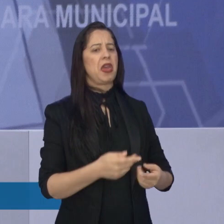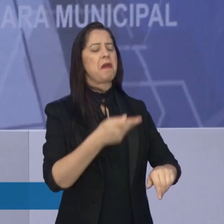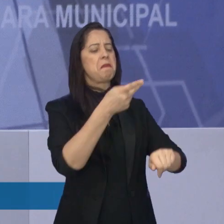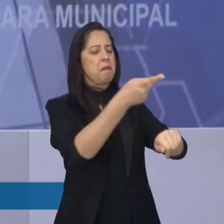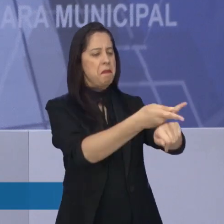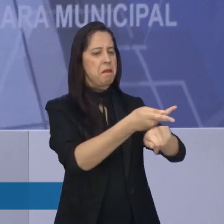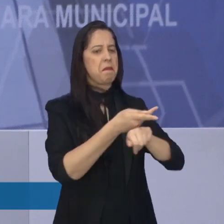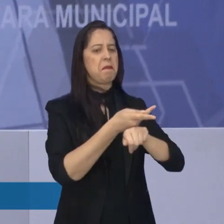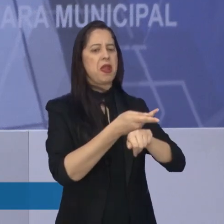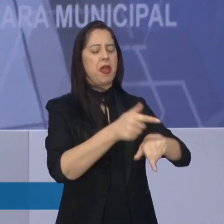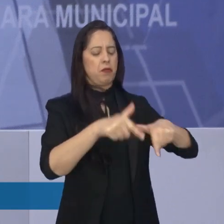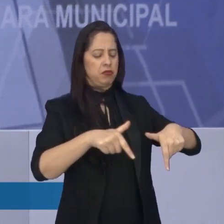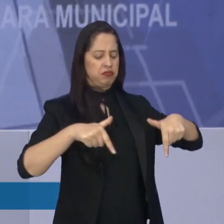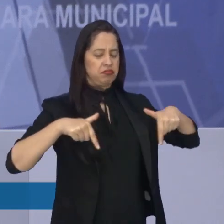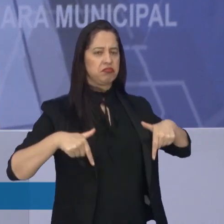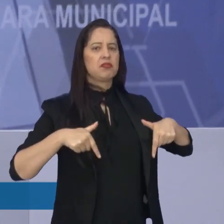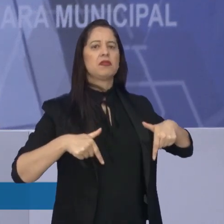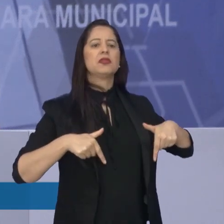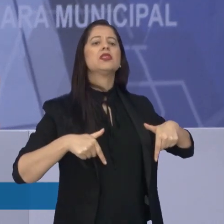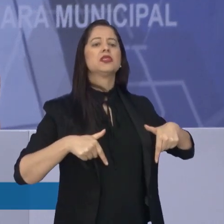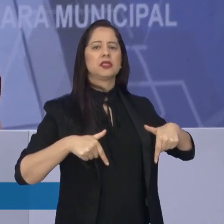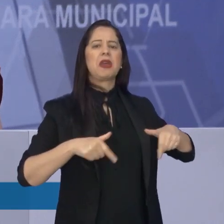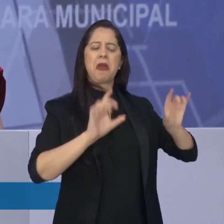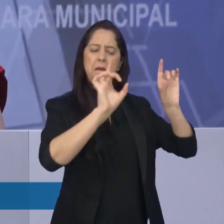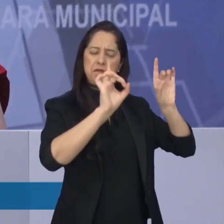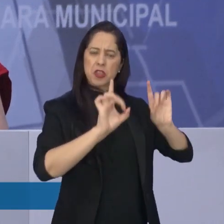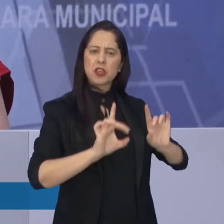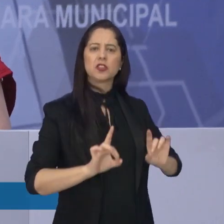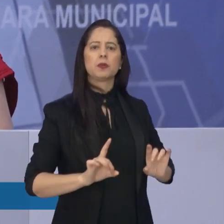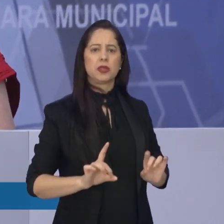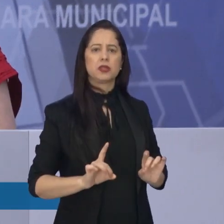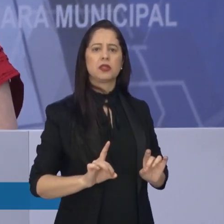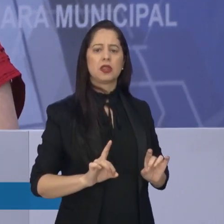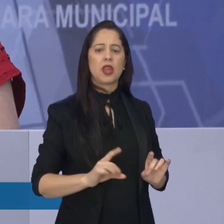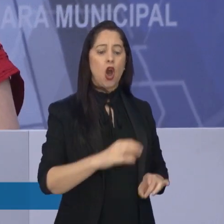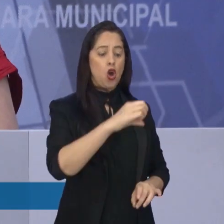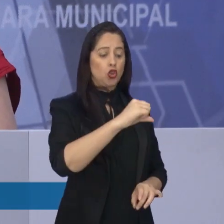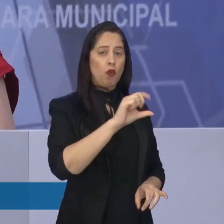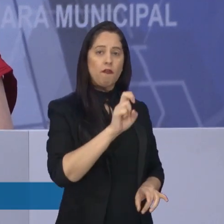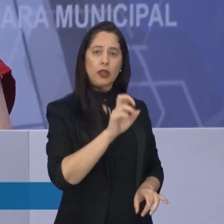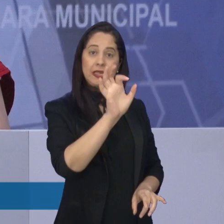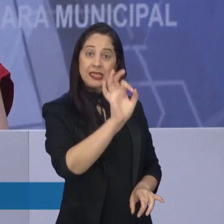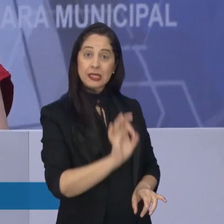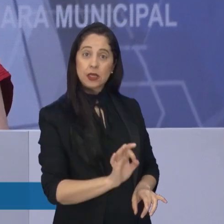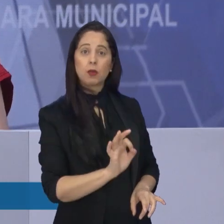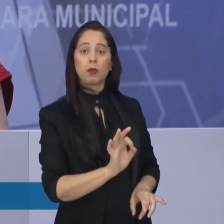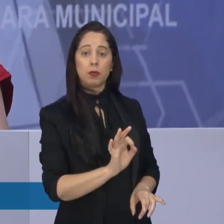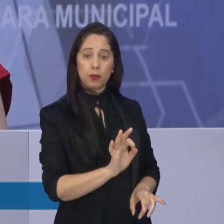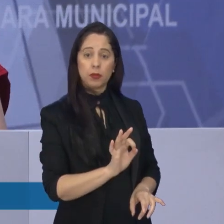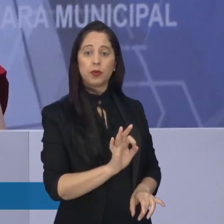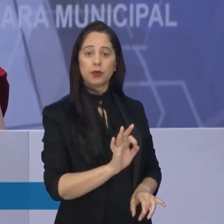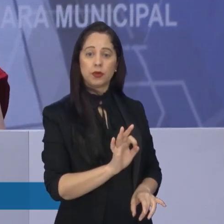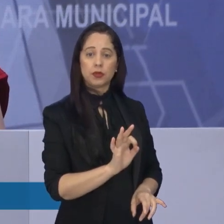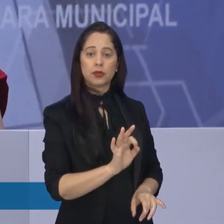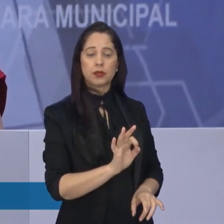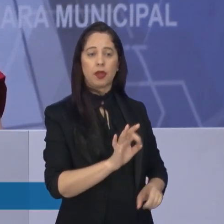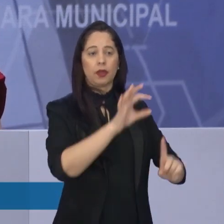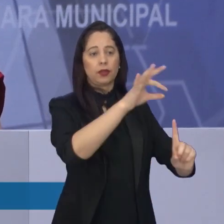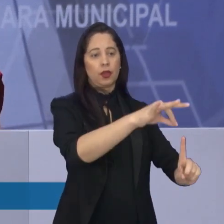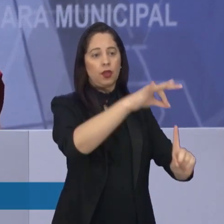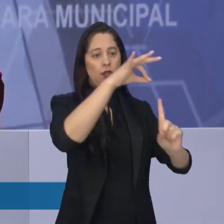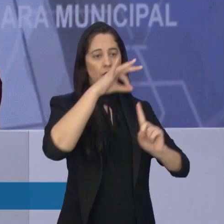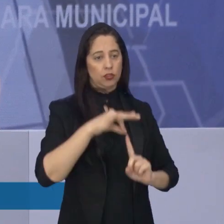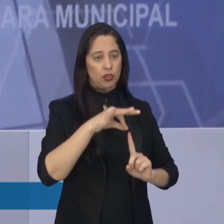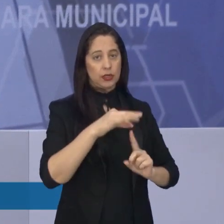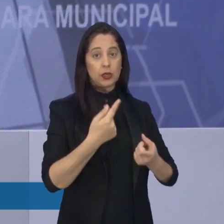o Prêmio Weiss, com mais de 95% das indicações